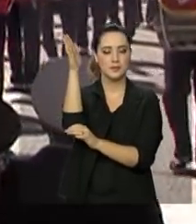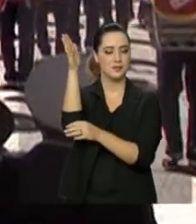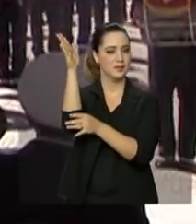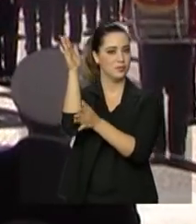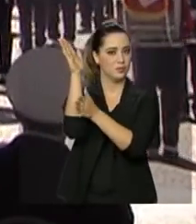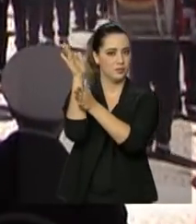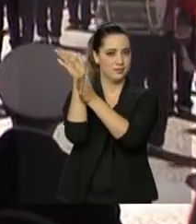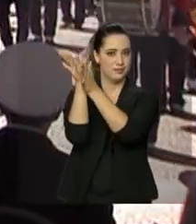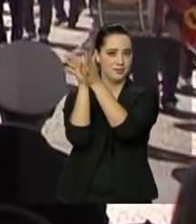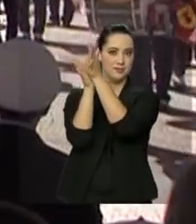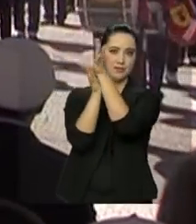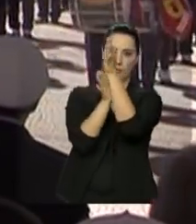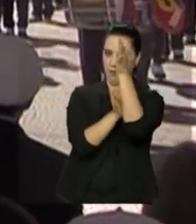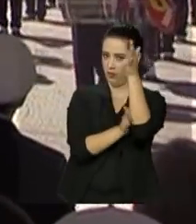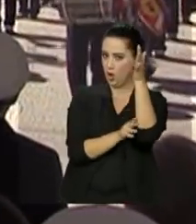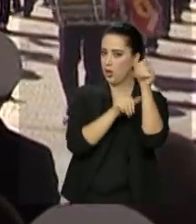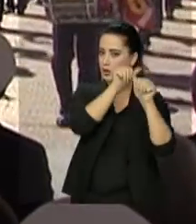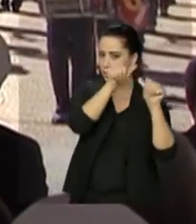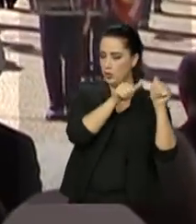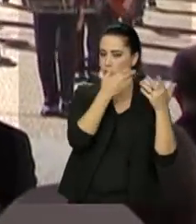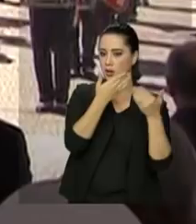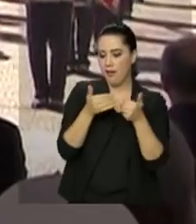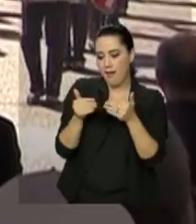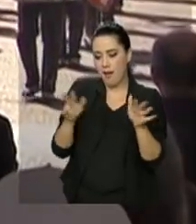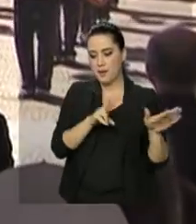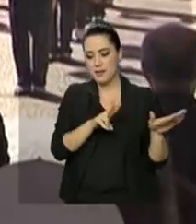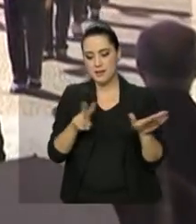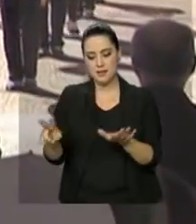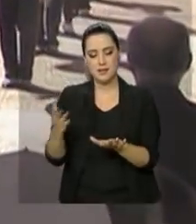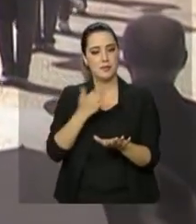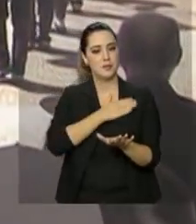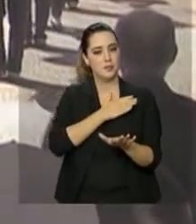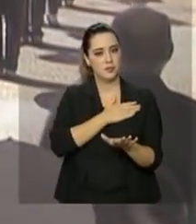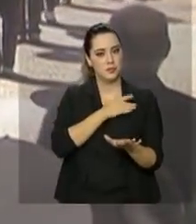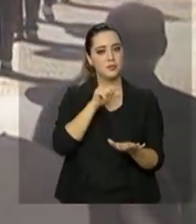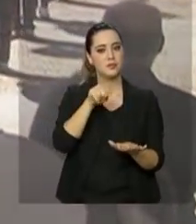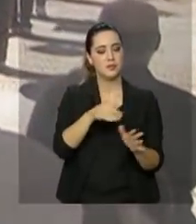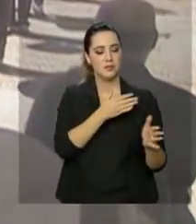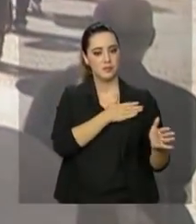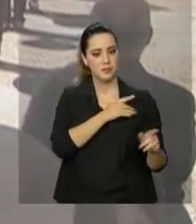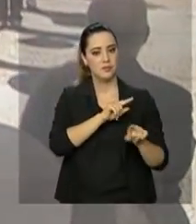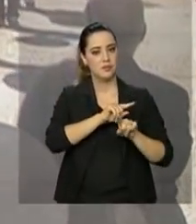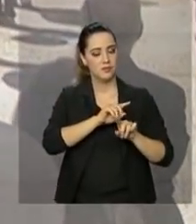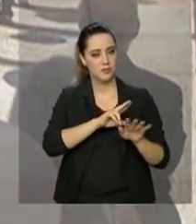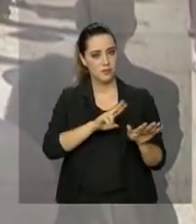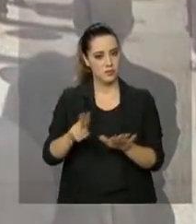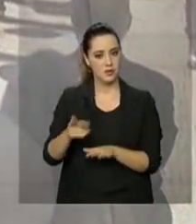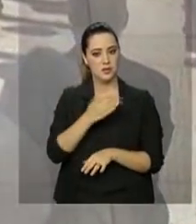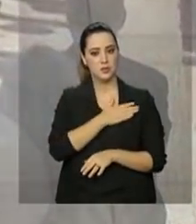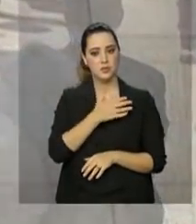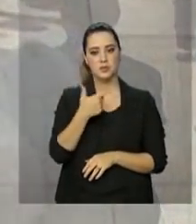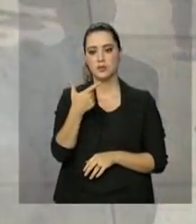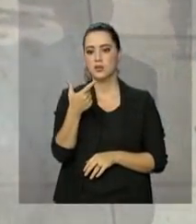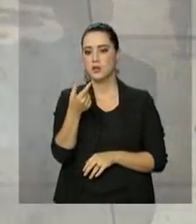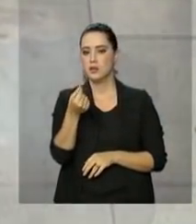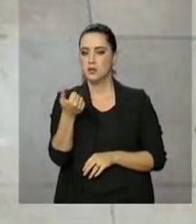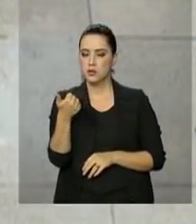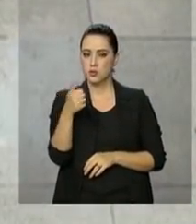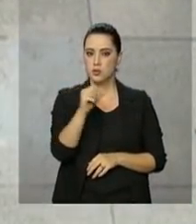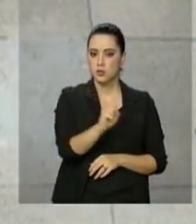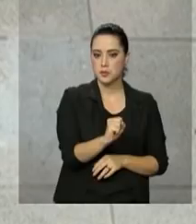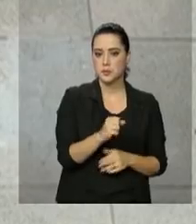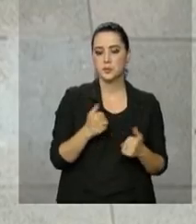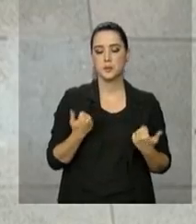que abre aí a Semana da Pátria, as comemorações da Semana da Pátria de